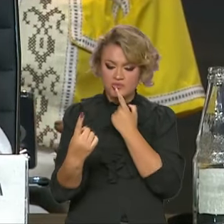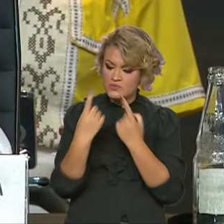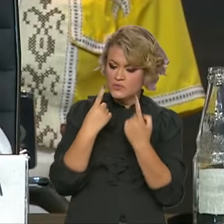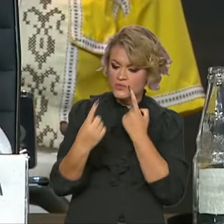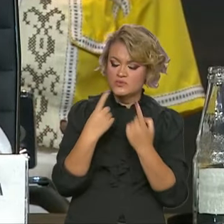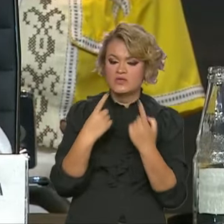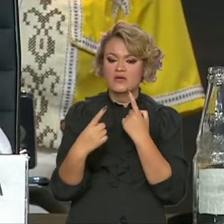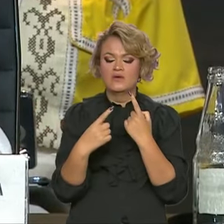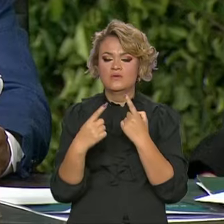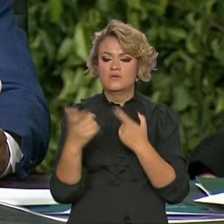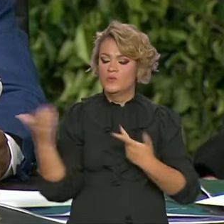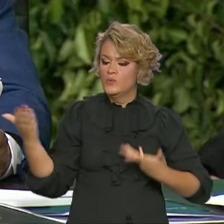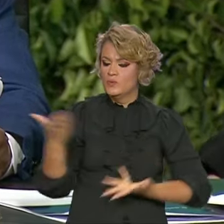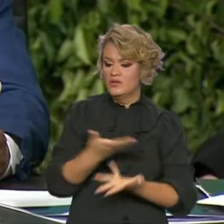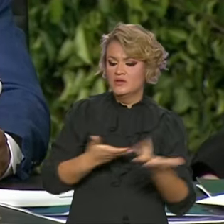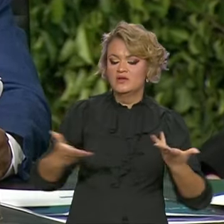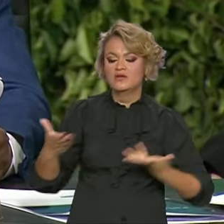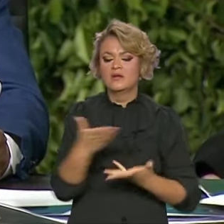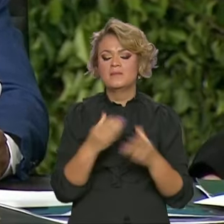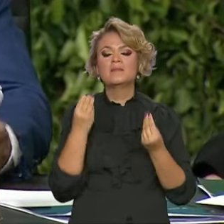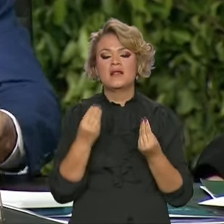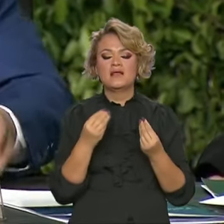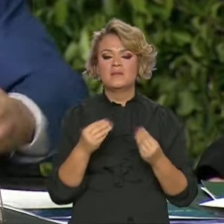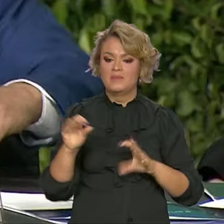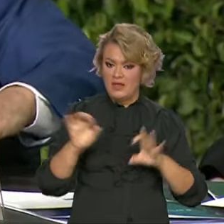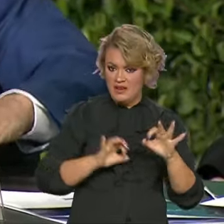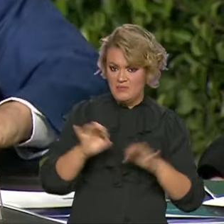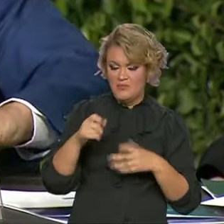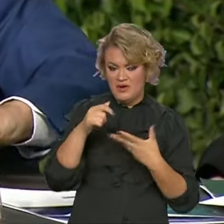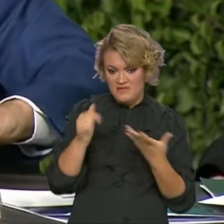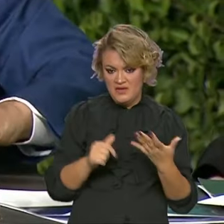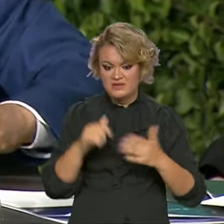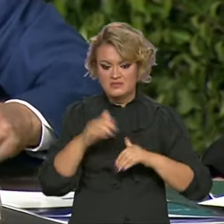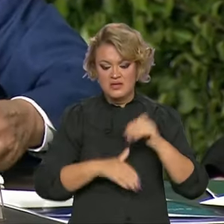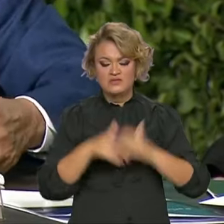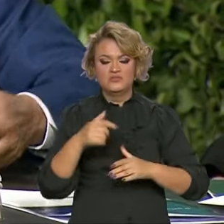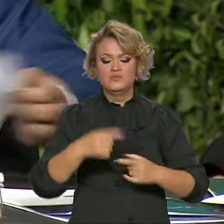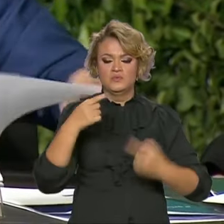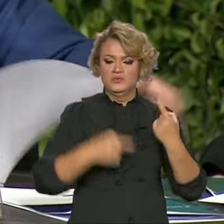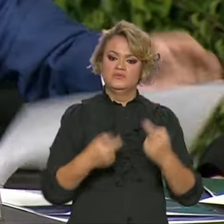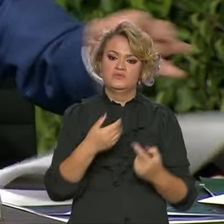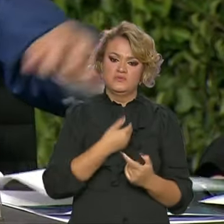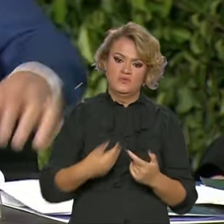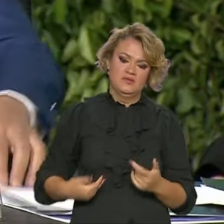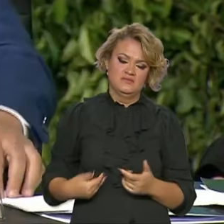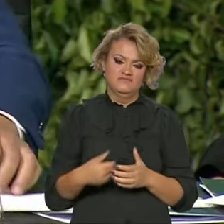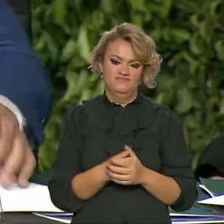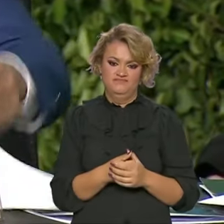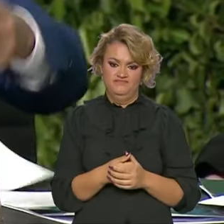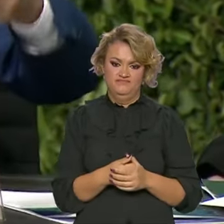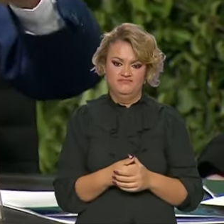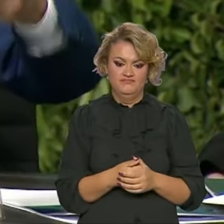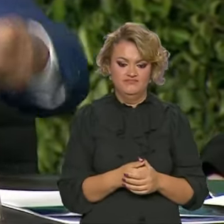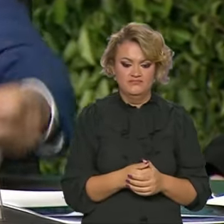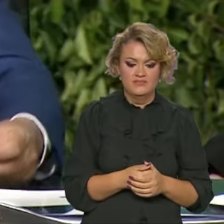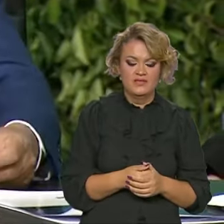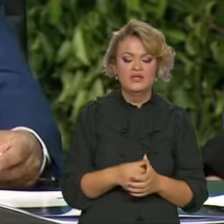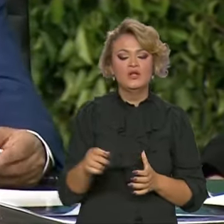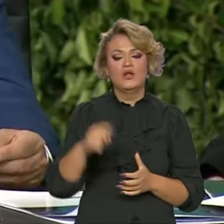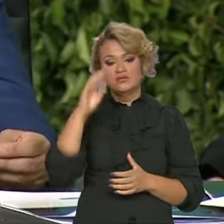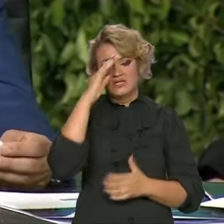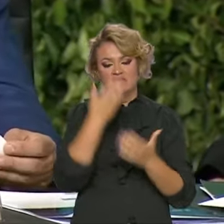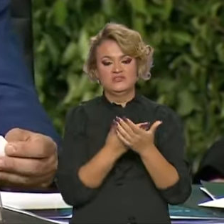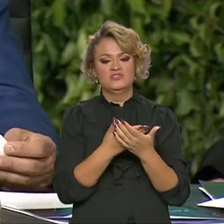queremos manter a sinergia a fim de elaborarmos e implementarmos as políticas públicas. Confiando